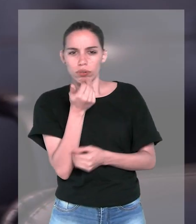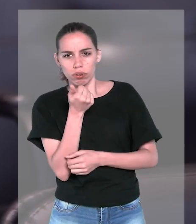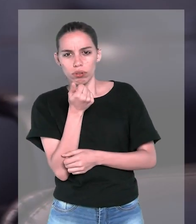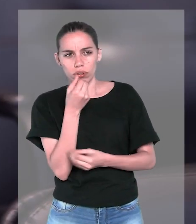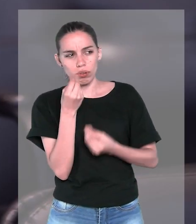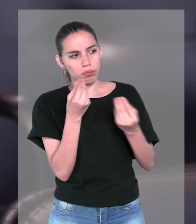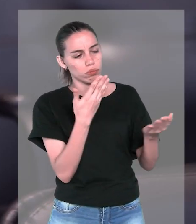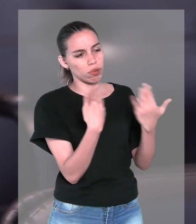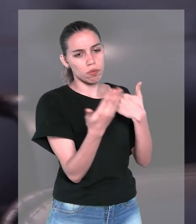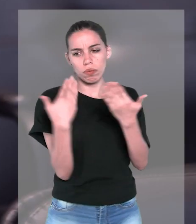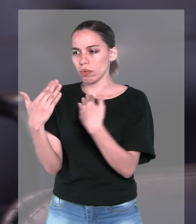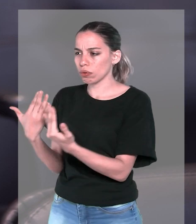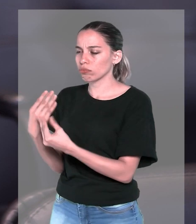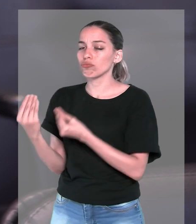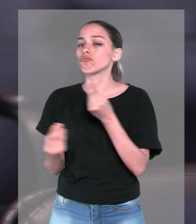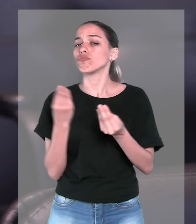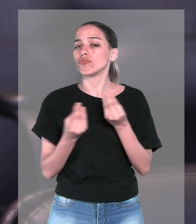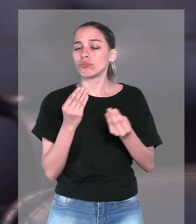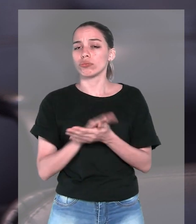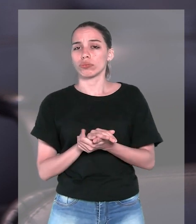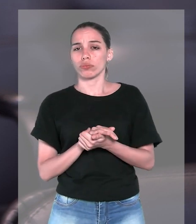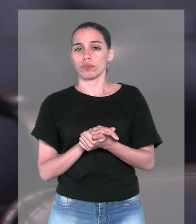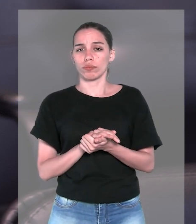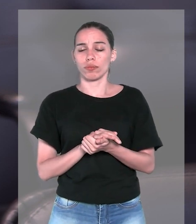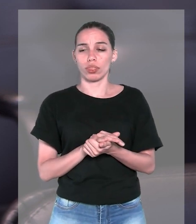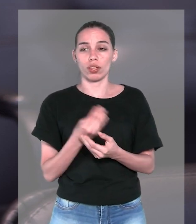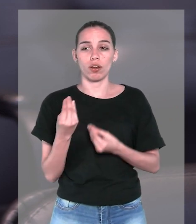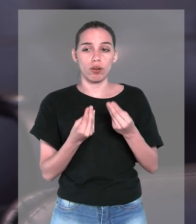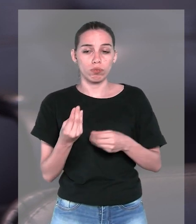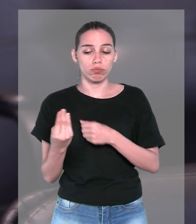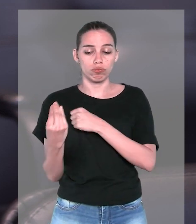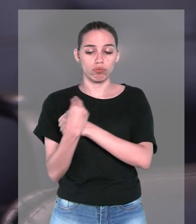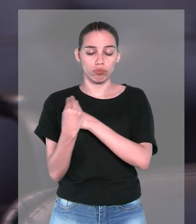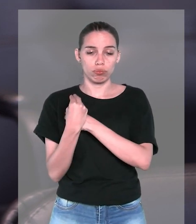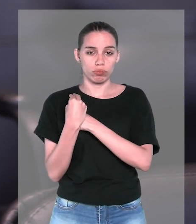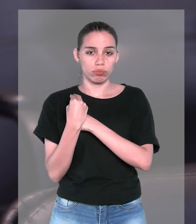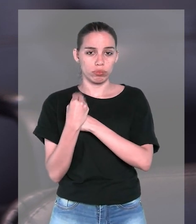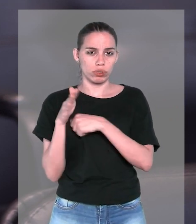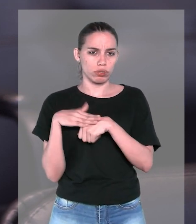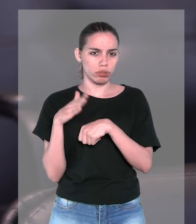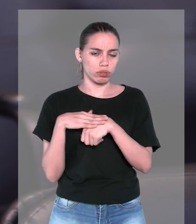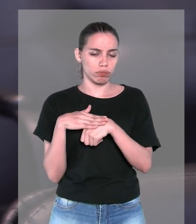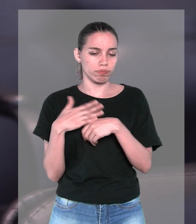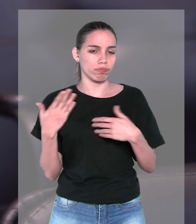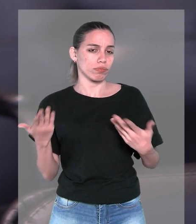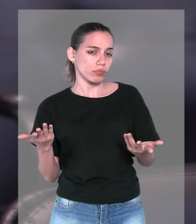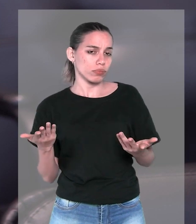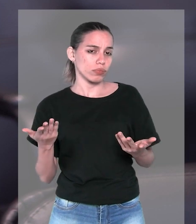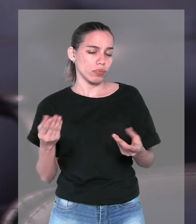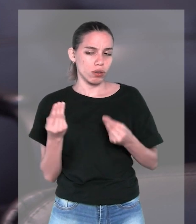educação socioemocional. Uma mulher na plateia ouve com atenção. Eu acho que a gente tem que aprender o que é emoção, o que